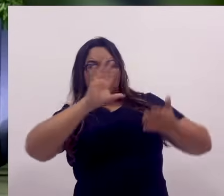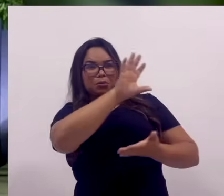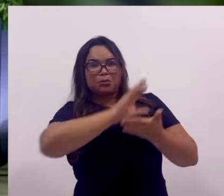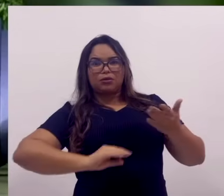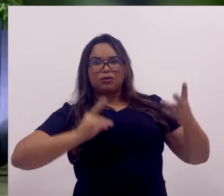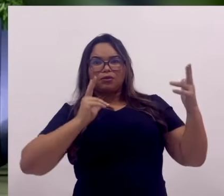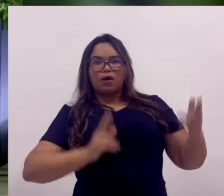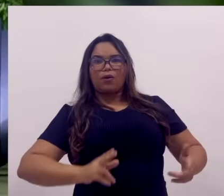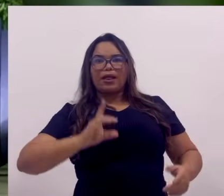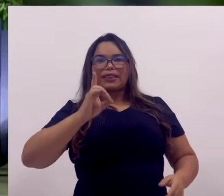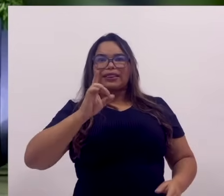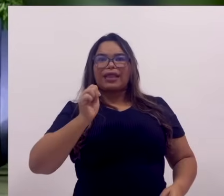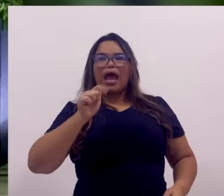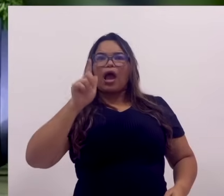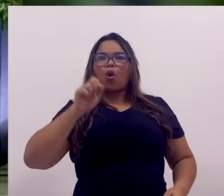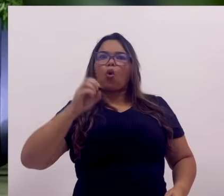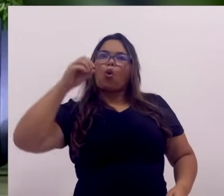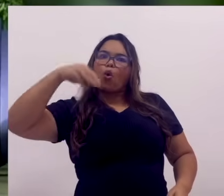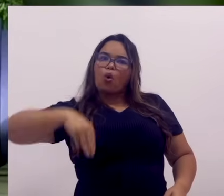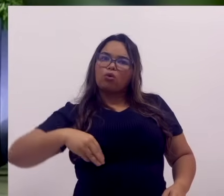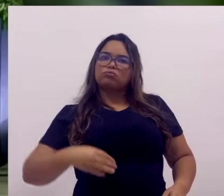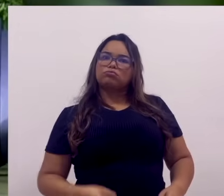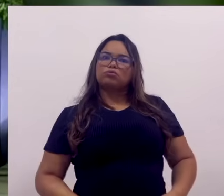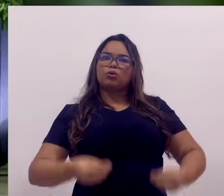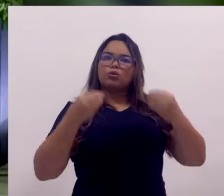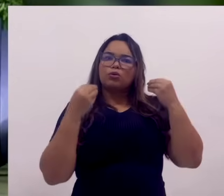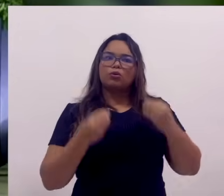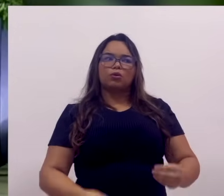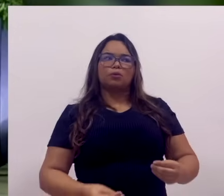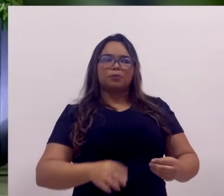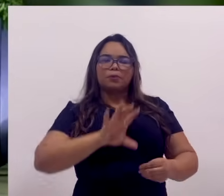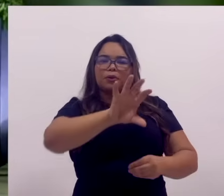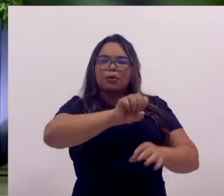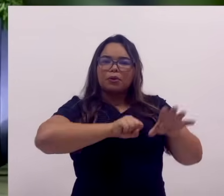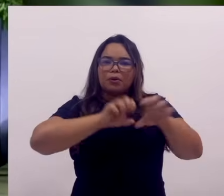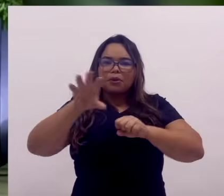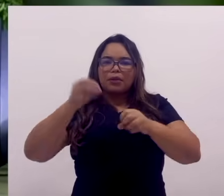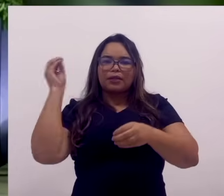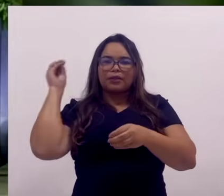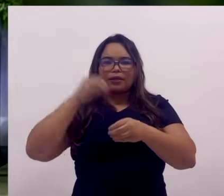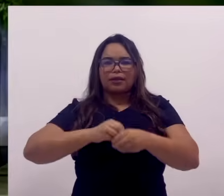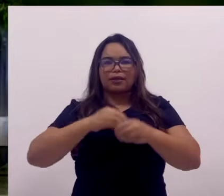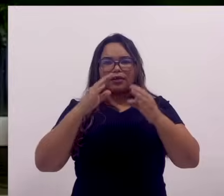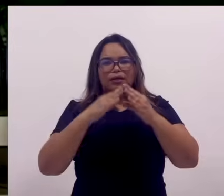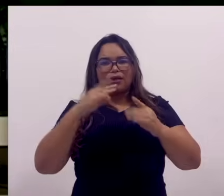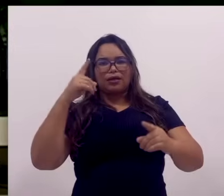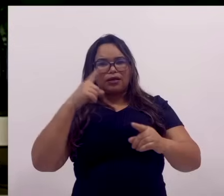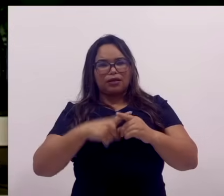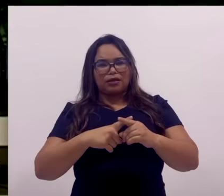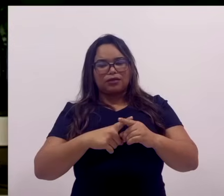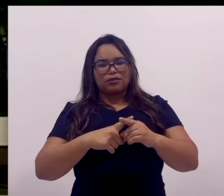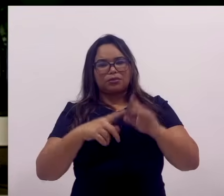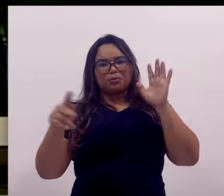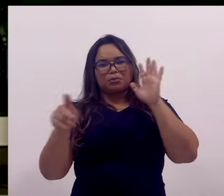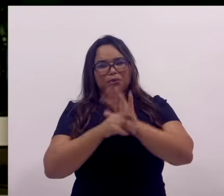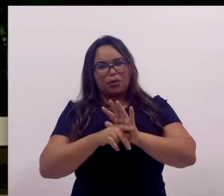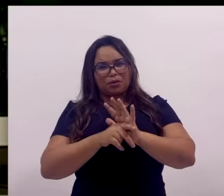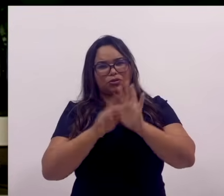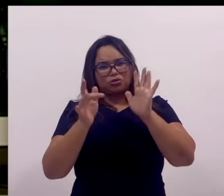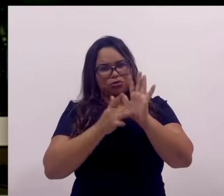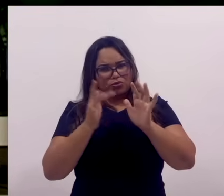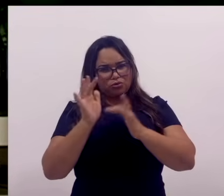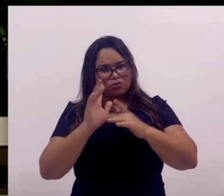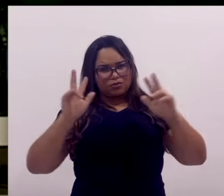Como foi que tudo isso chegou à igreja cristã? Agora, em 378 depois de Cristo, o imperador cristão